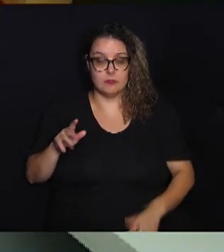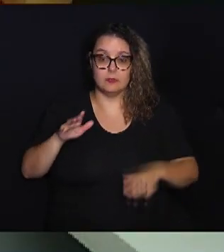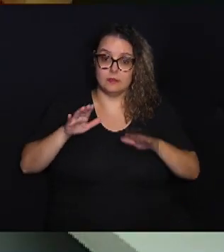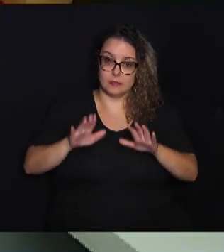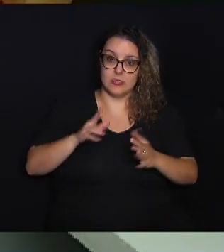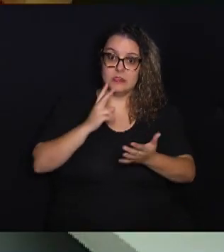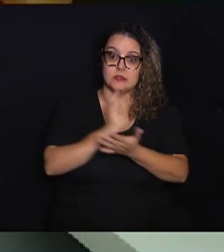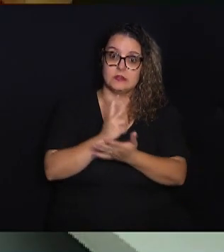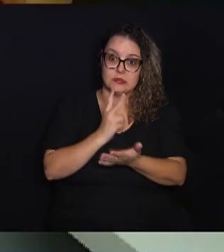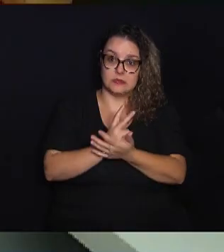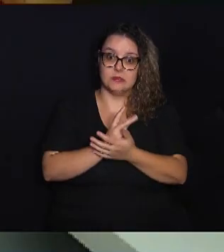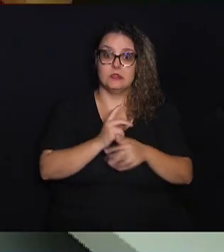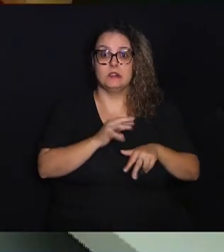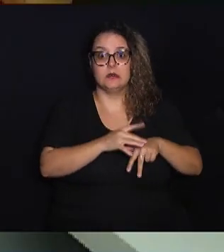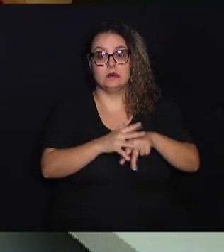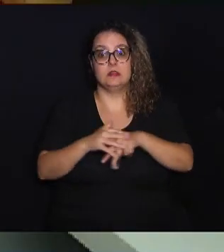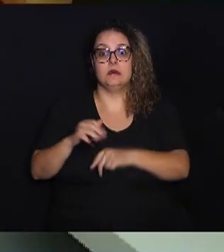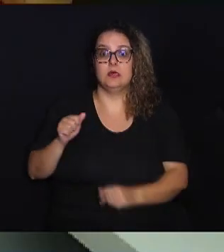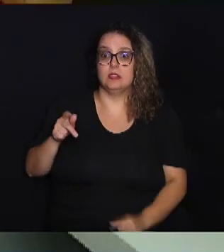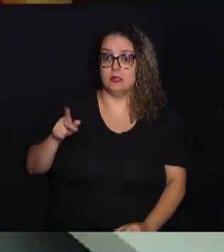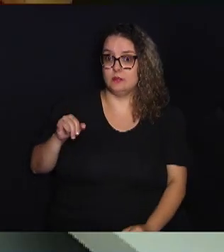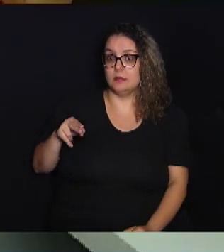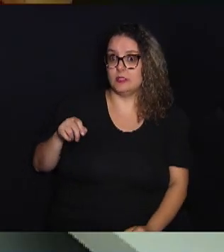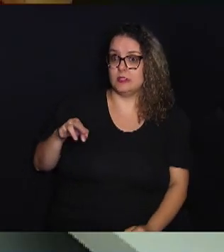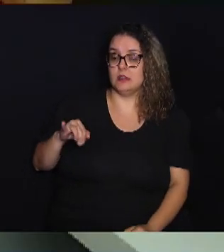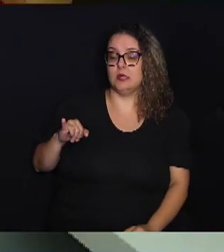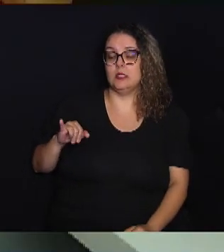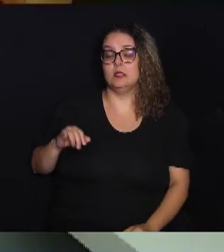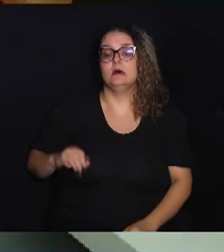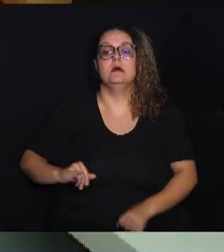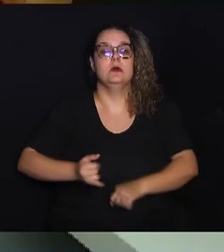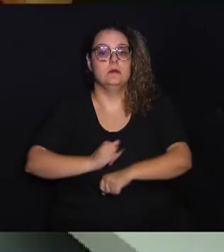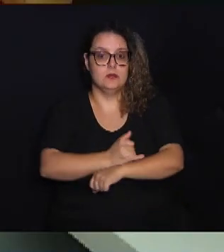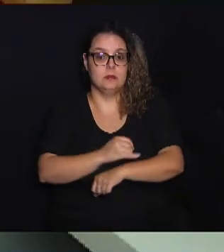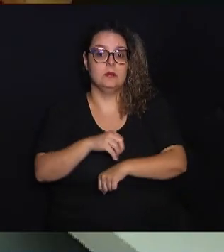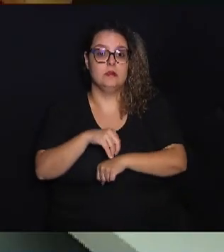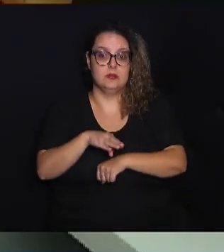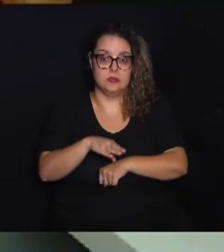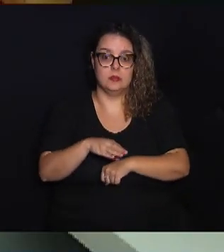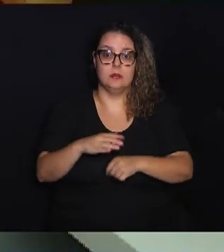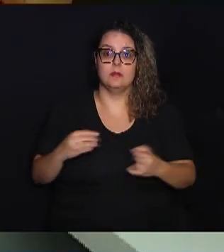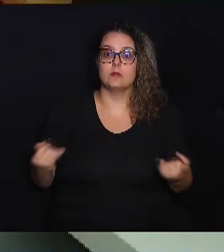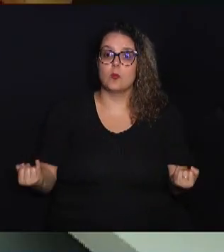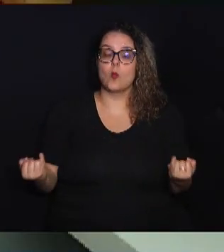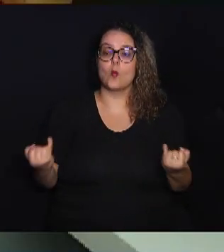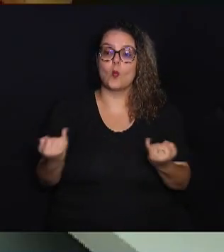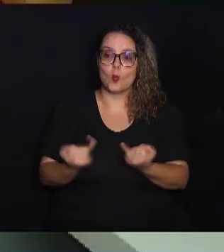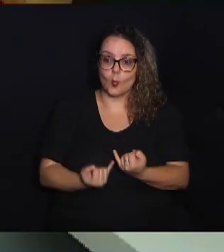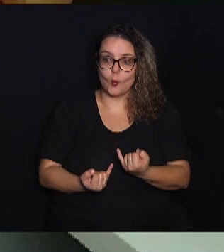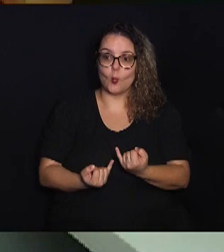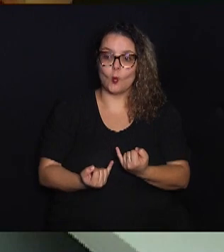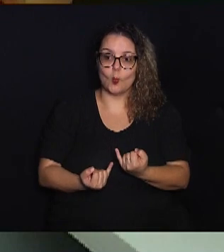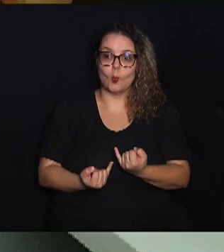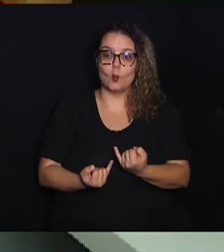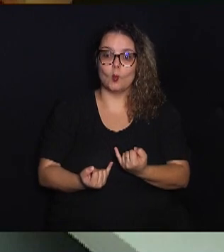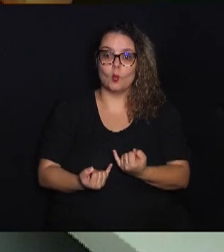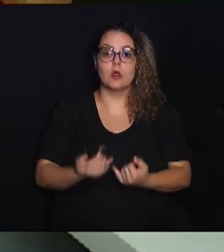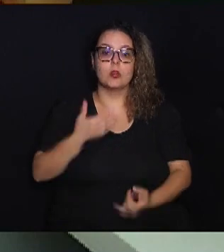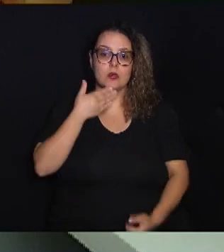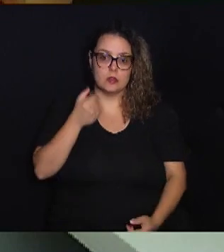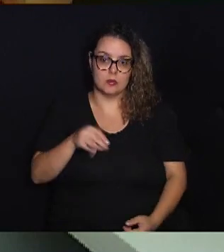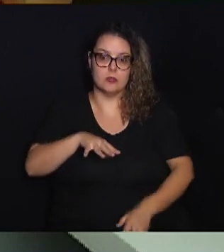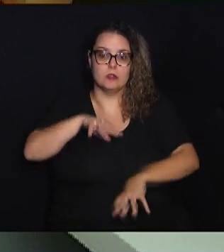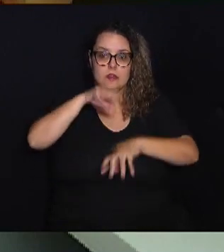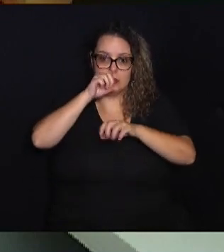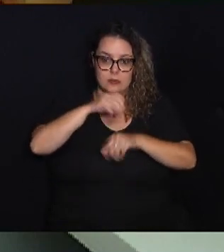sempre para um paciente que tem apneia e é obeso, a gente vai indicar a perda de peso. Então, a perda de peso vai melhorar a respiração, que vai